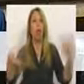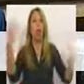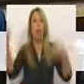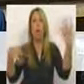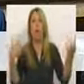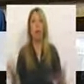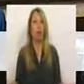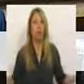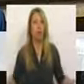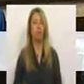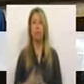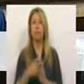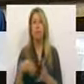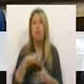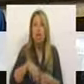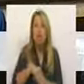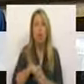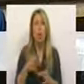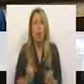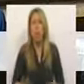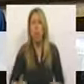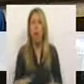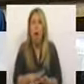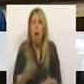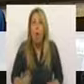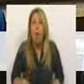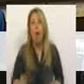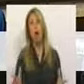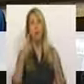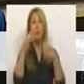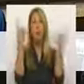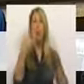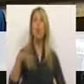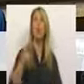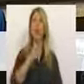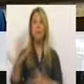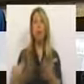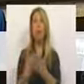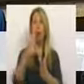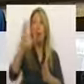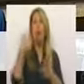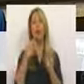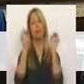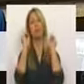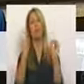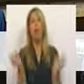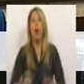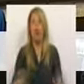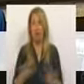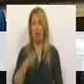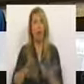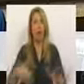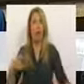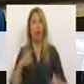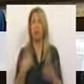sem substância, sem conteúdo, sinal de que o Partido Socialista não tem nada a propor ao país, nem a este Parlamento, em matéria de turismo,